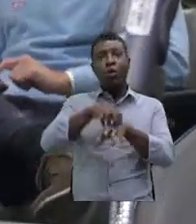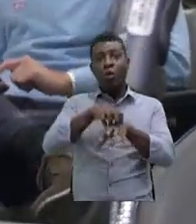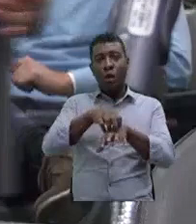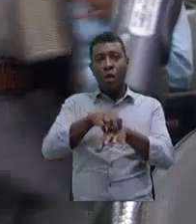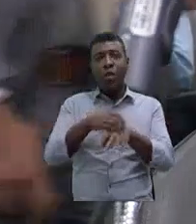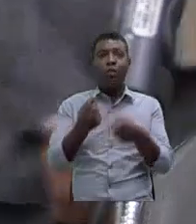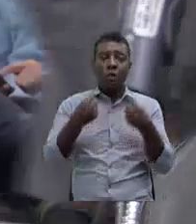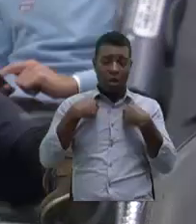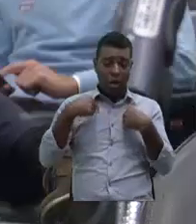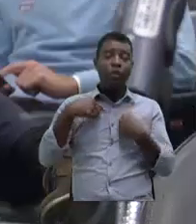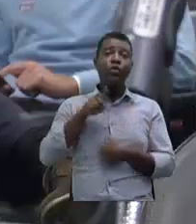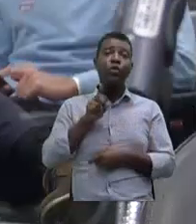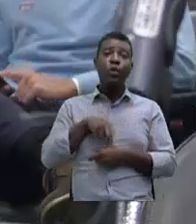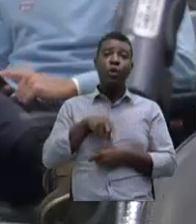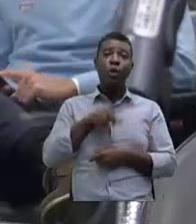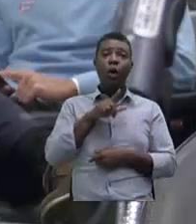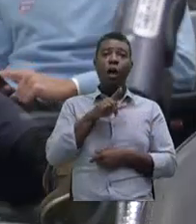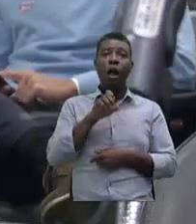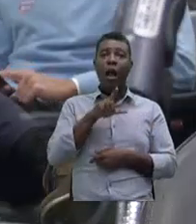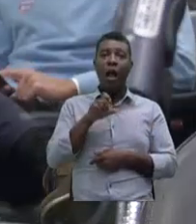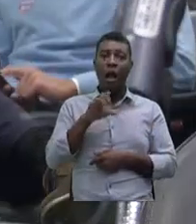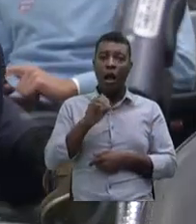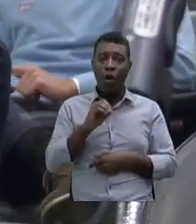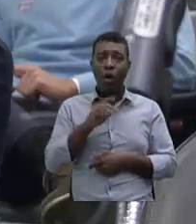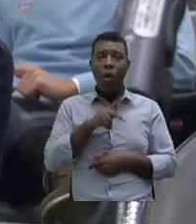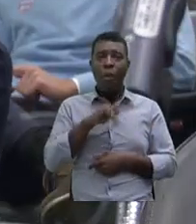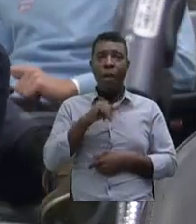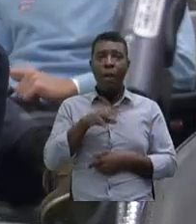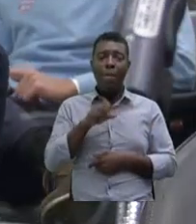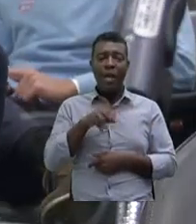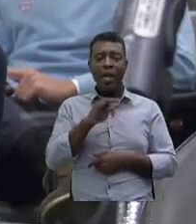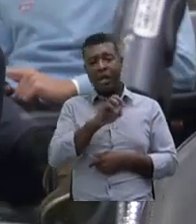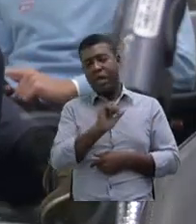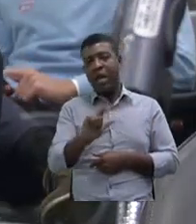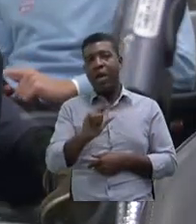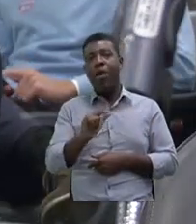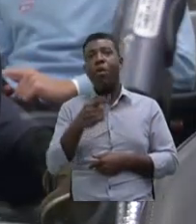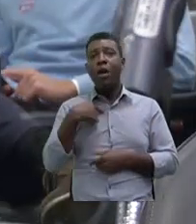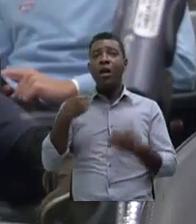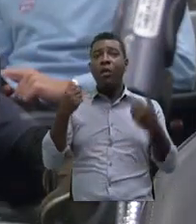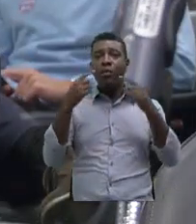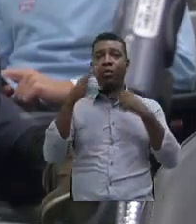sou Leleco Pimentel, fui servidor da FAOP,